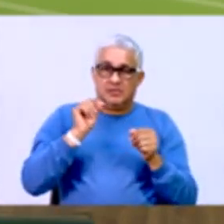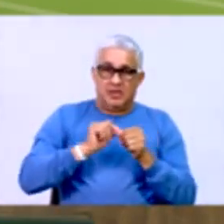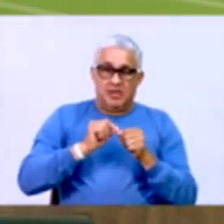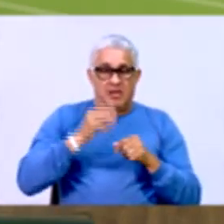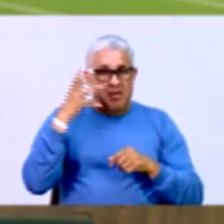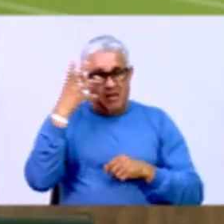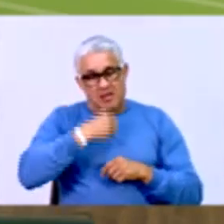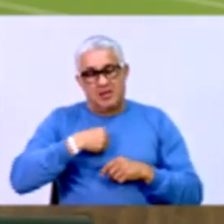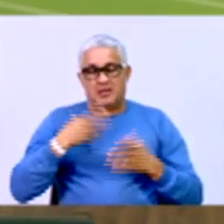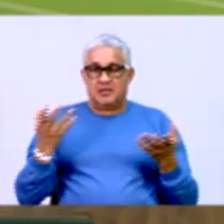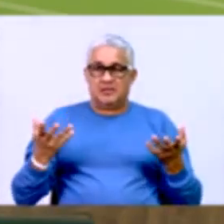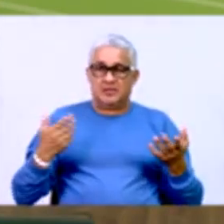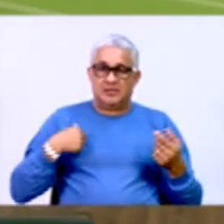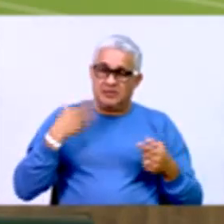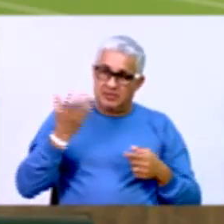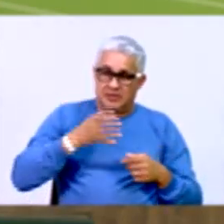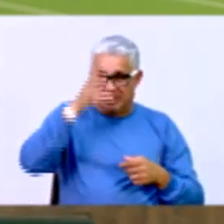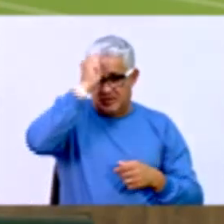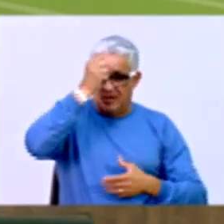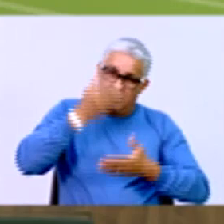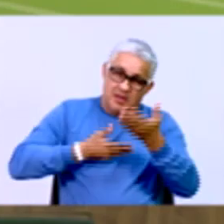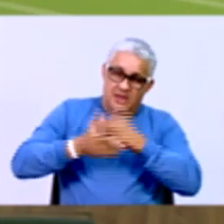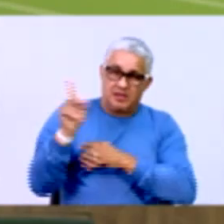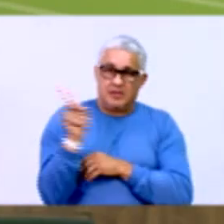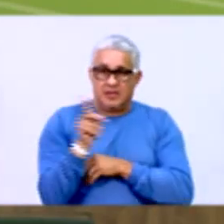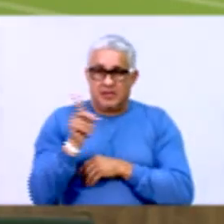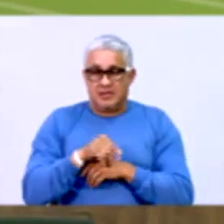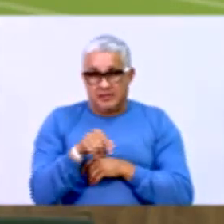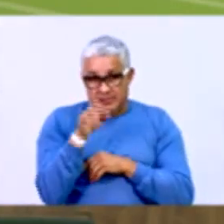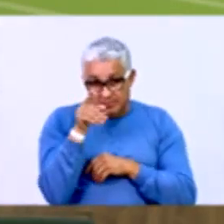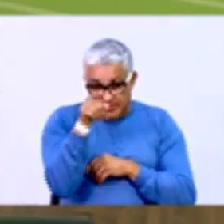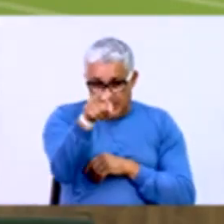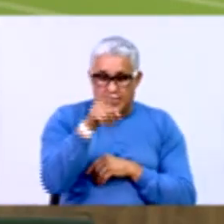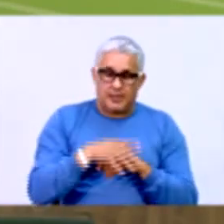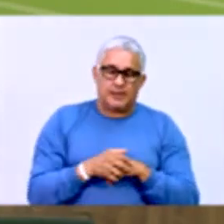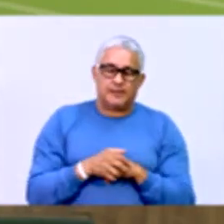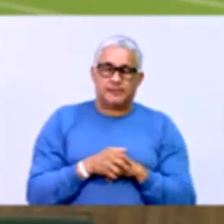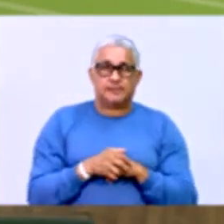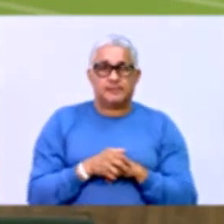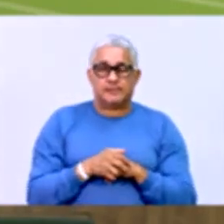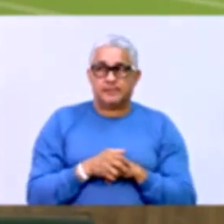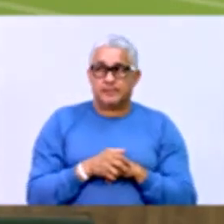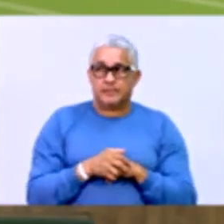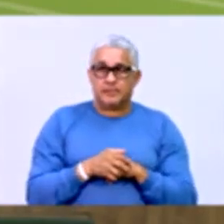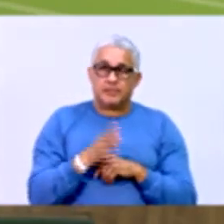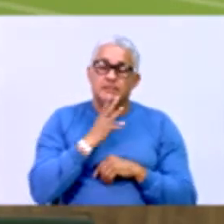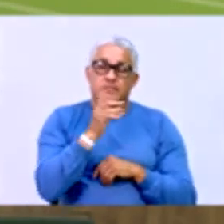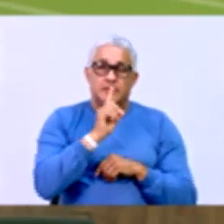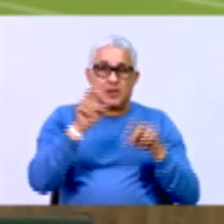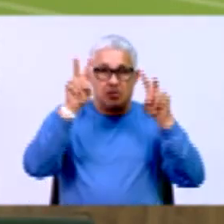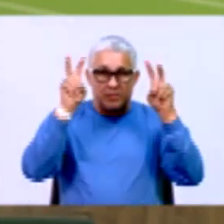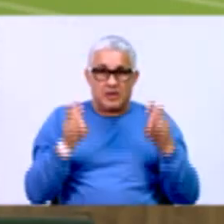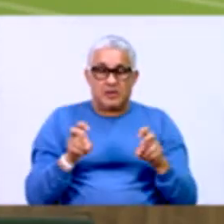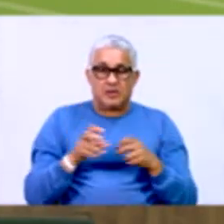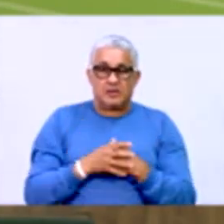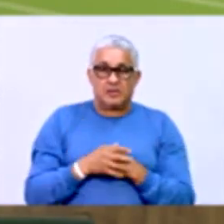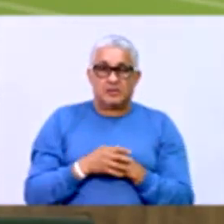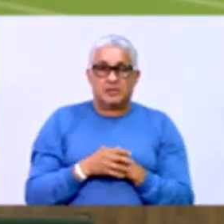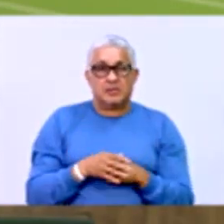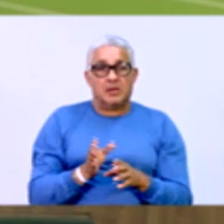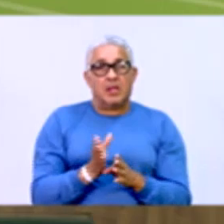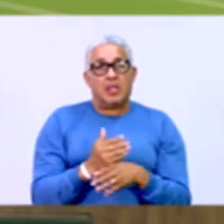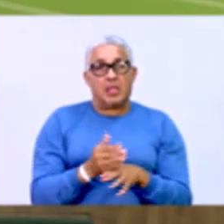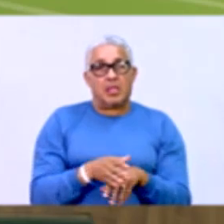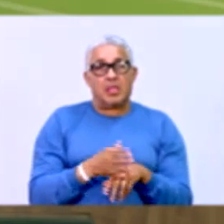eu quero aprender, eu quero interagir com o professor, porque quando você não acaba não conhecendo muito do assunto, você fica apenas